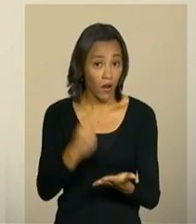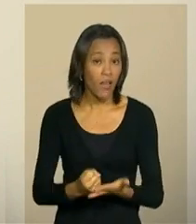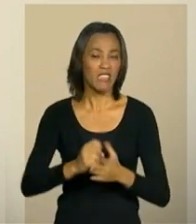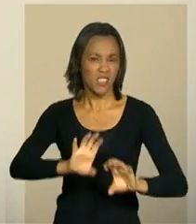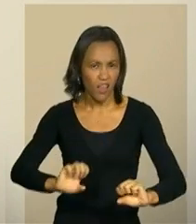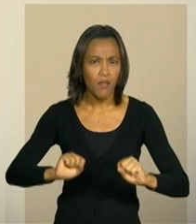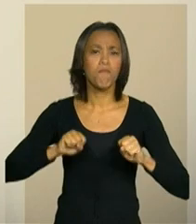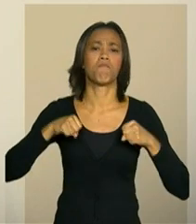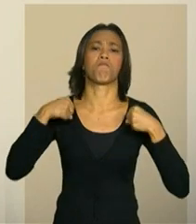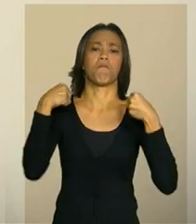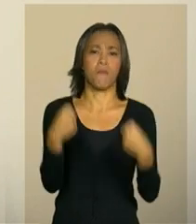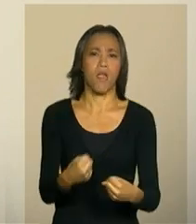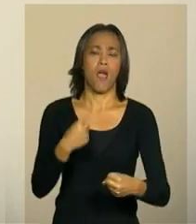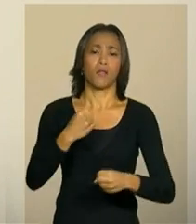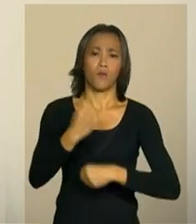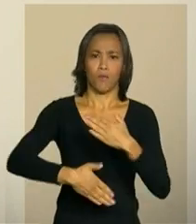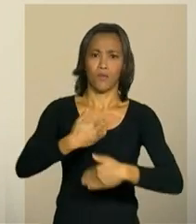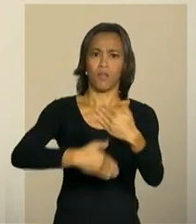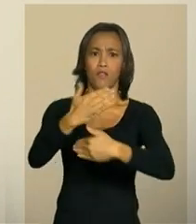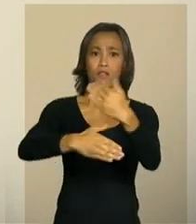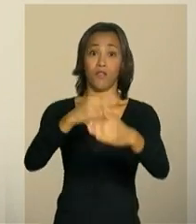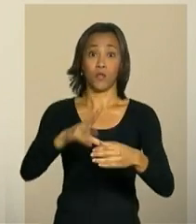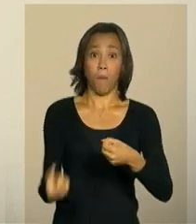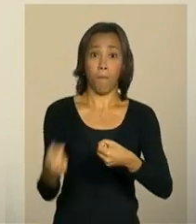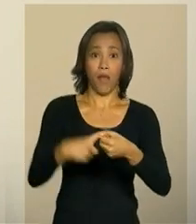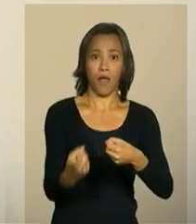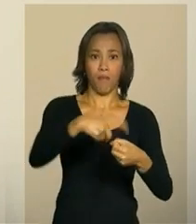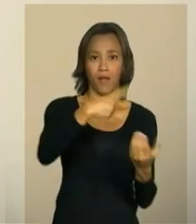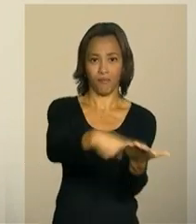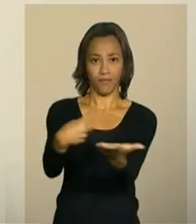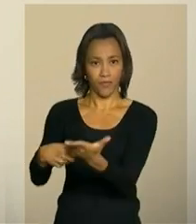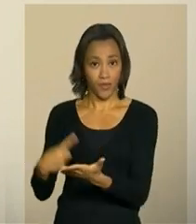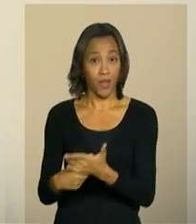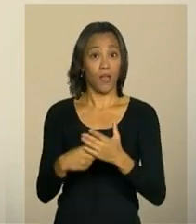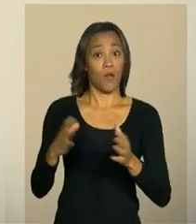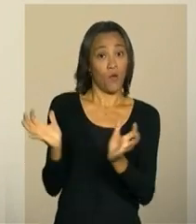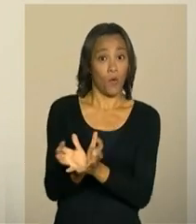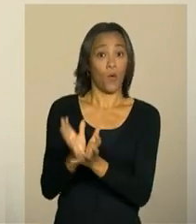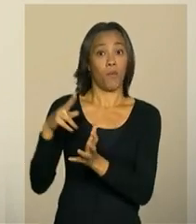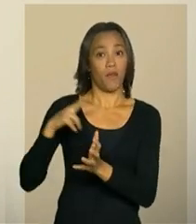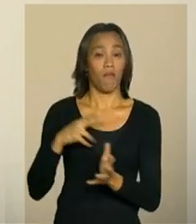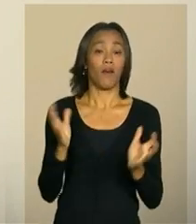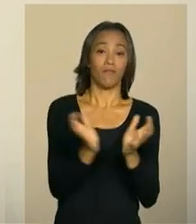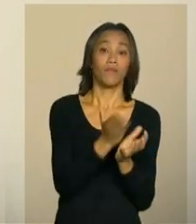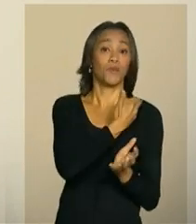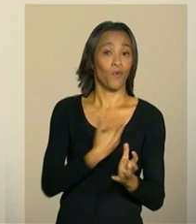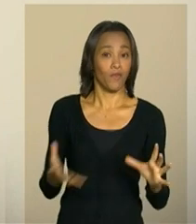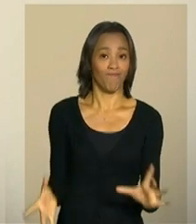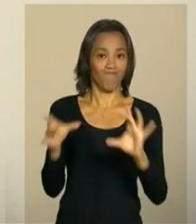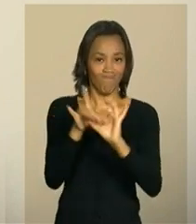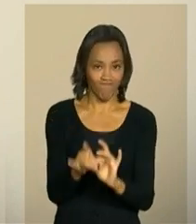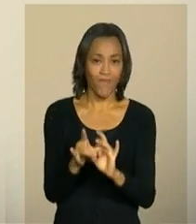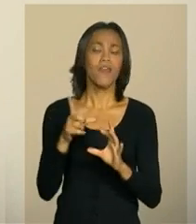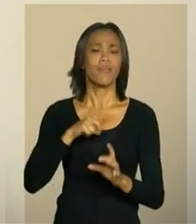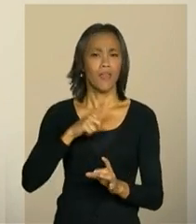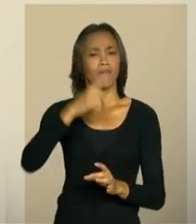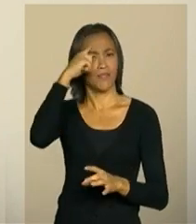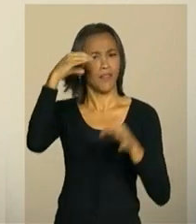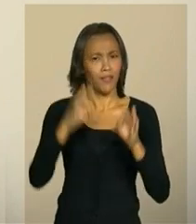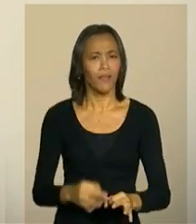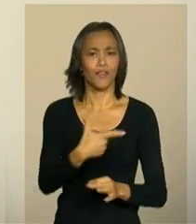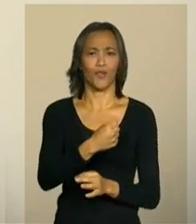empenhado na construção de novas parcerias entre os setores público e privado tenho certeza que